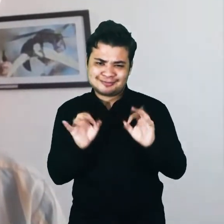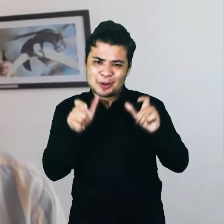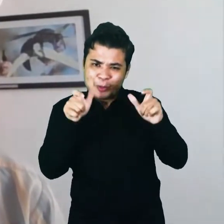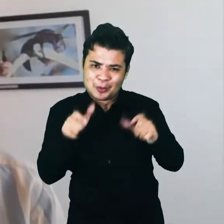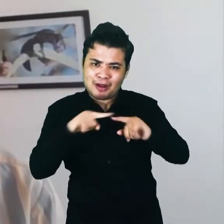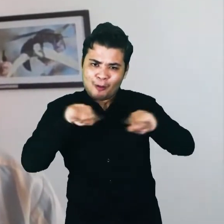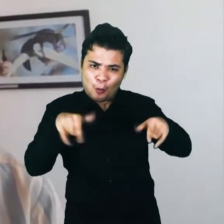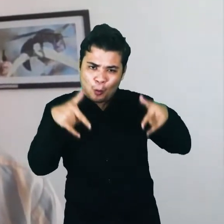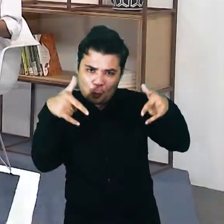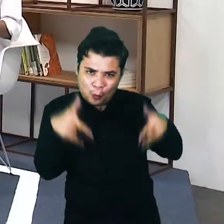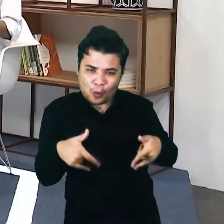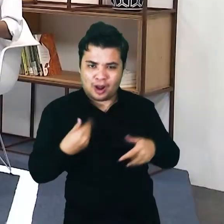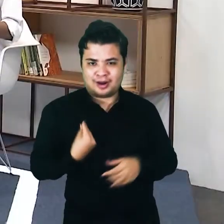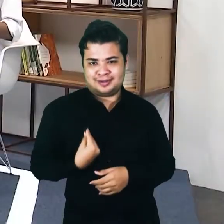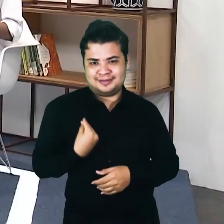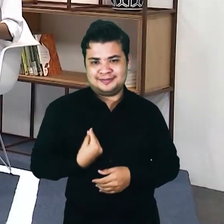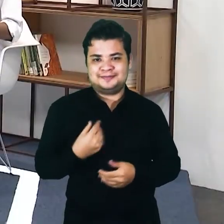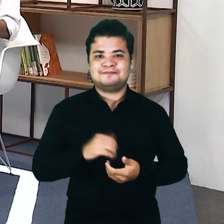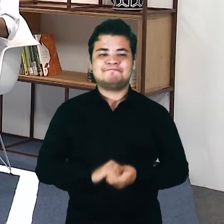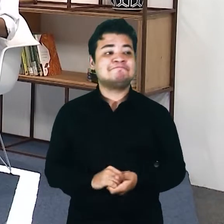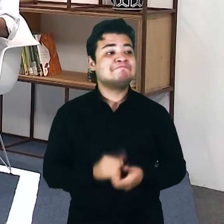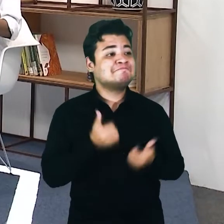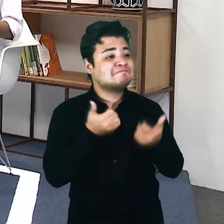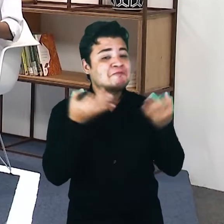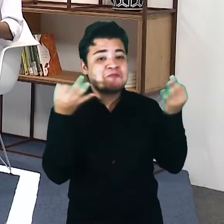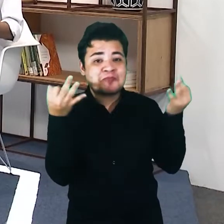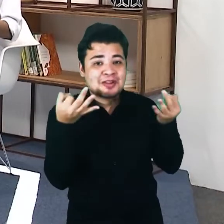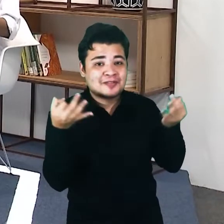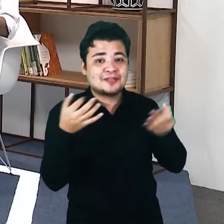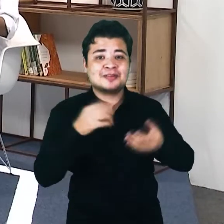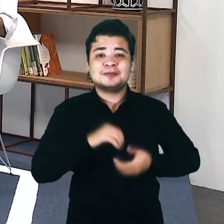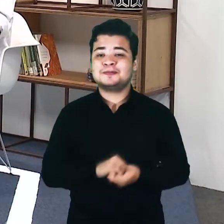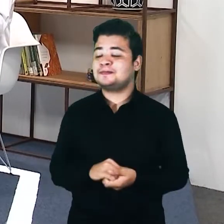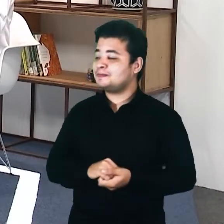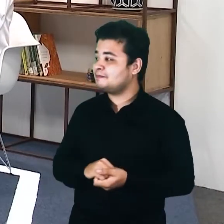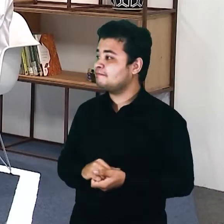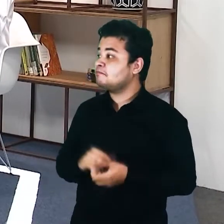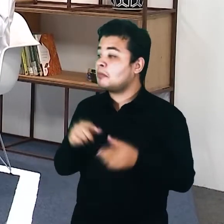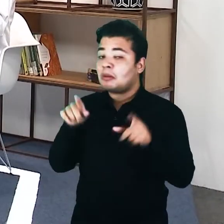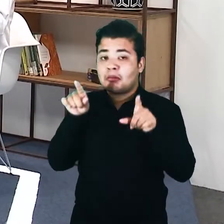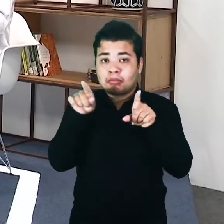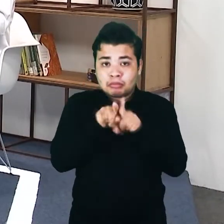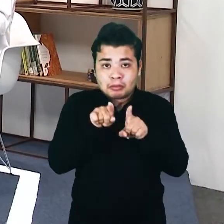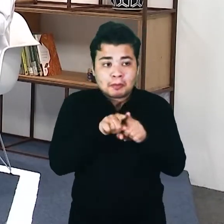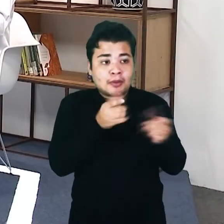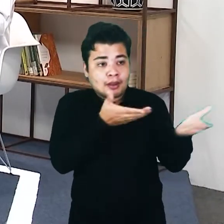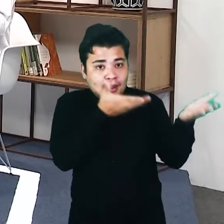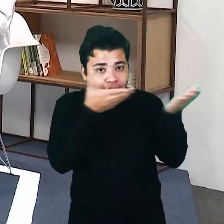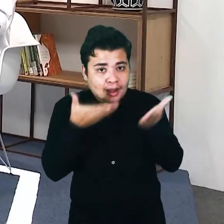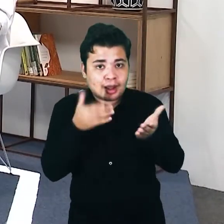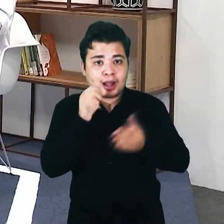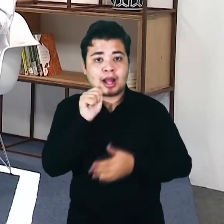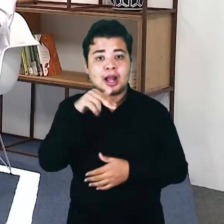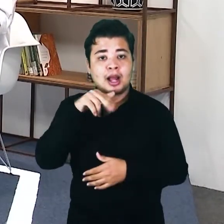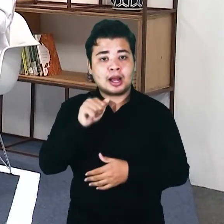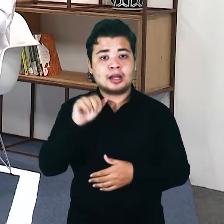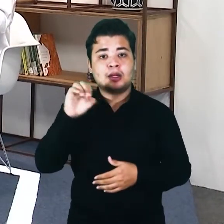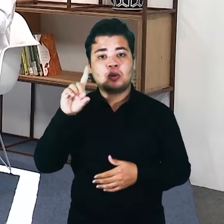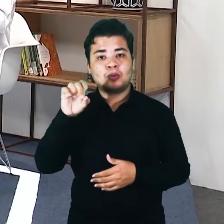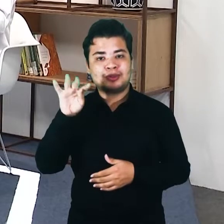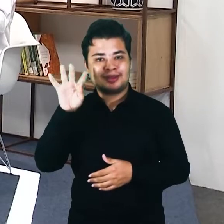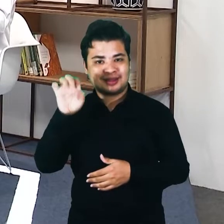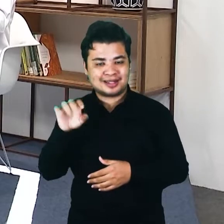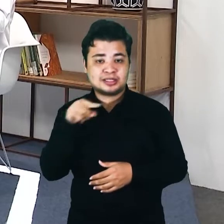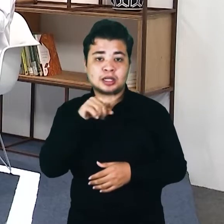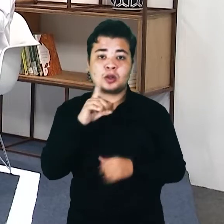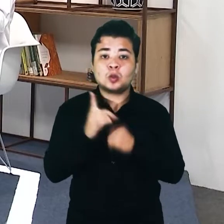meu quarto. Perfeito, perfeito. A gente recebe também Ana Odete Vieira, ela que é doutora em Biologia